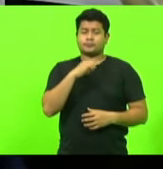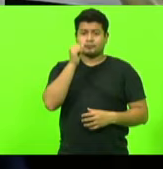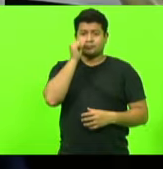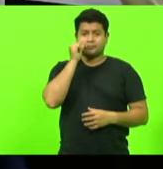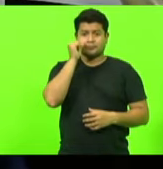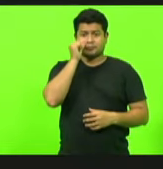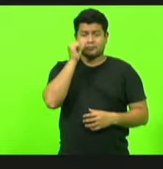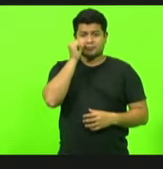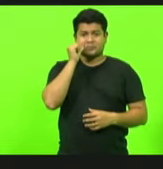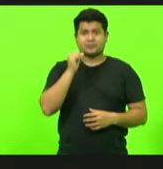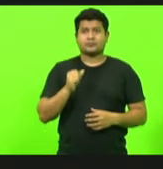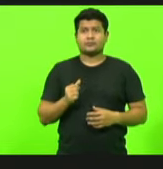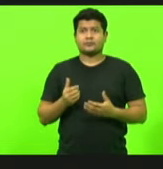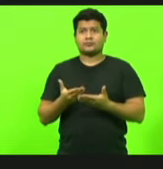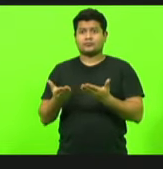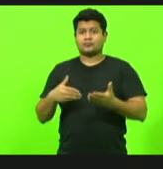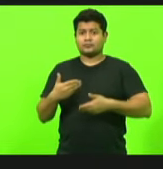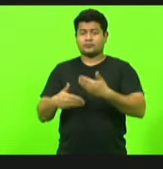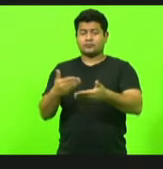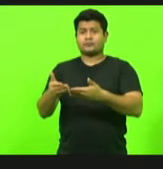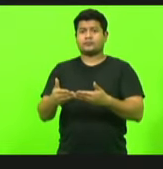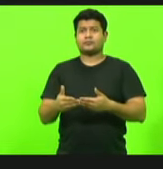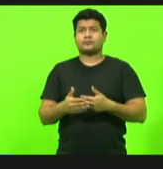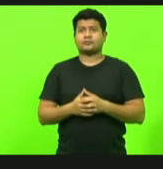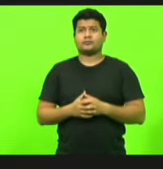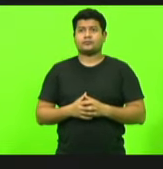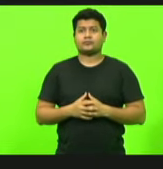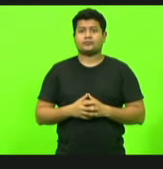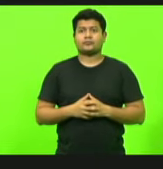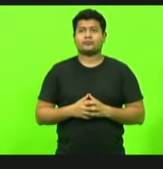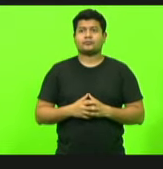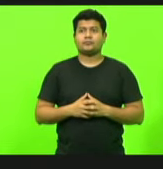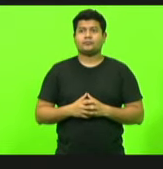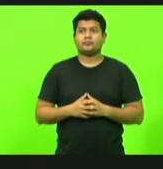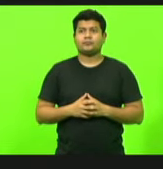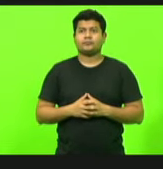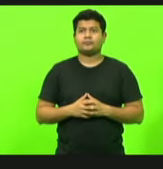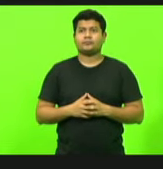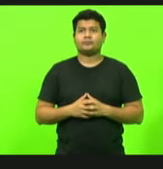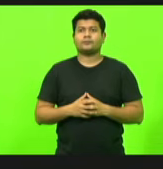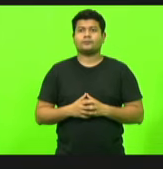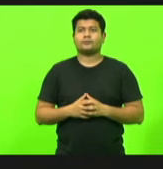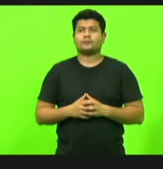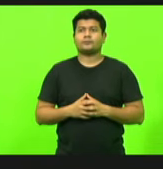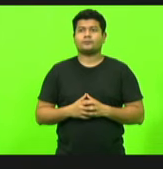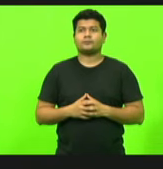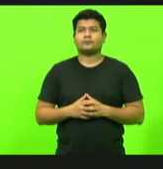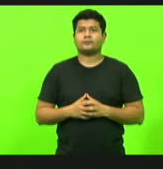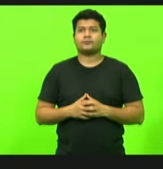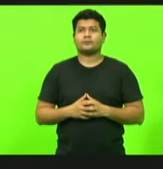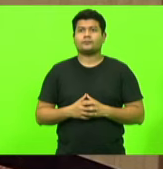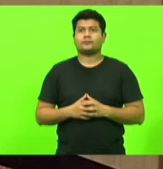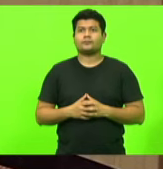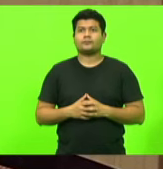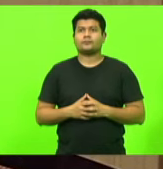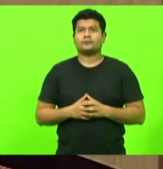uma maior fluidez no trânsito. Cadê? Vamos só em algum lugar, eu já vou resolver isso aí.